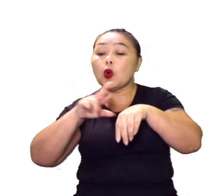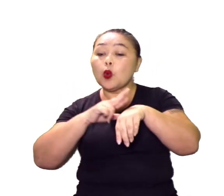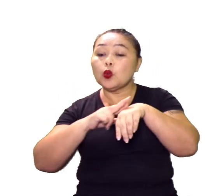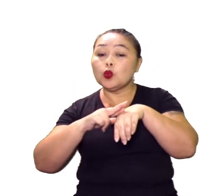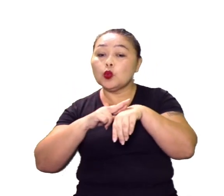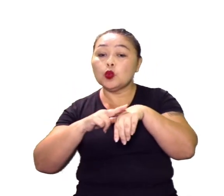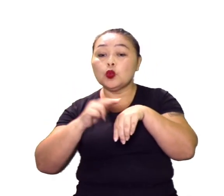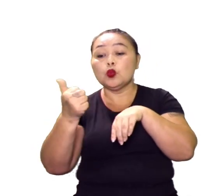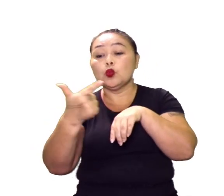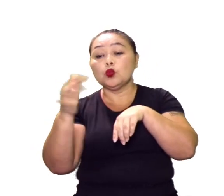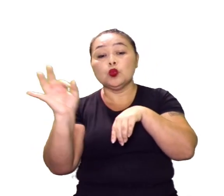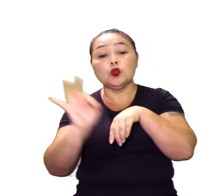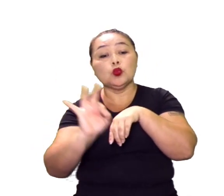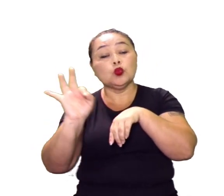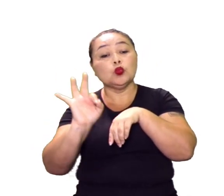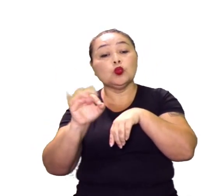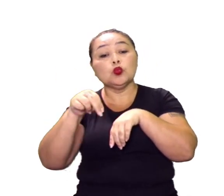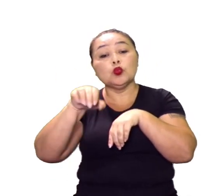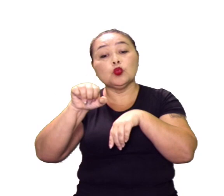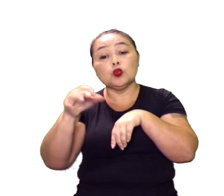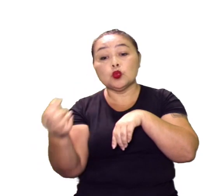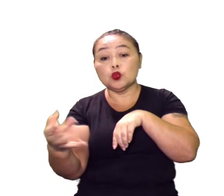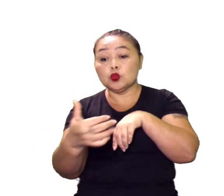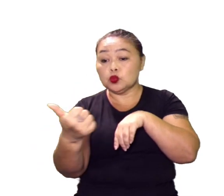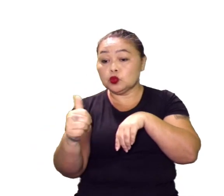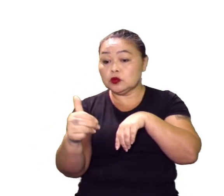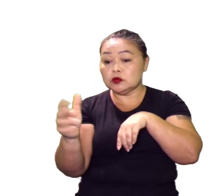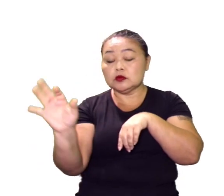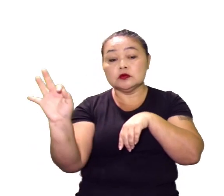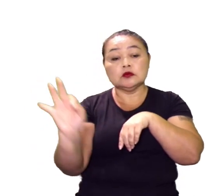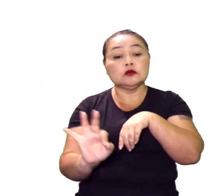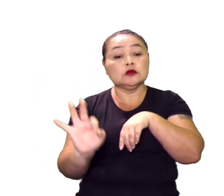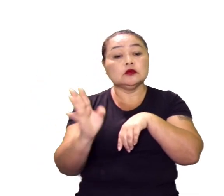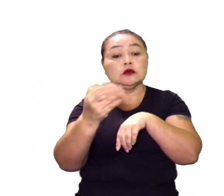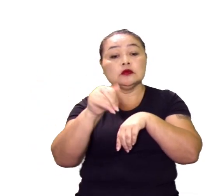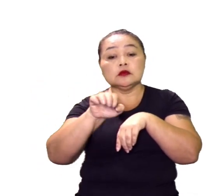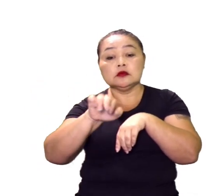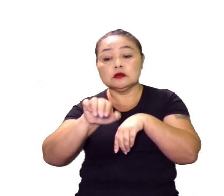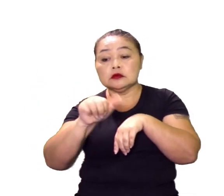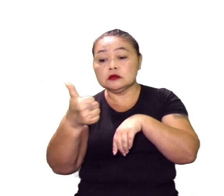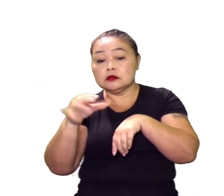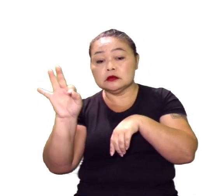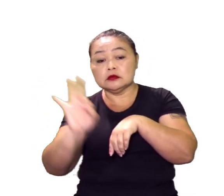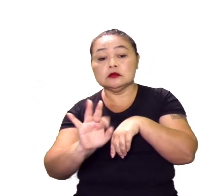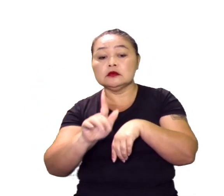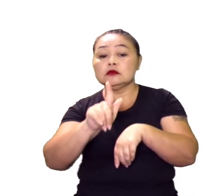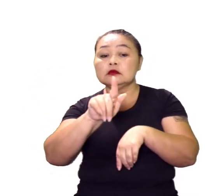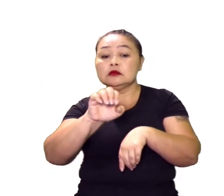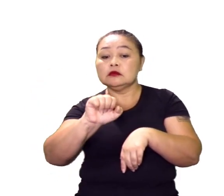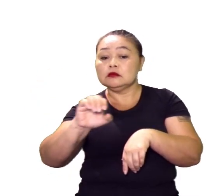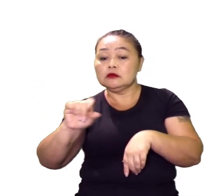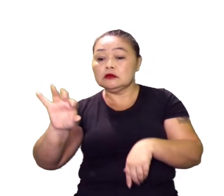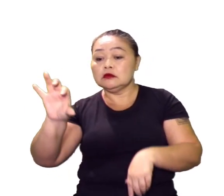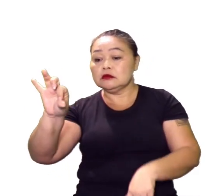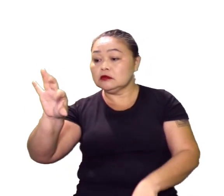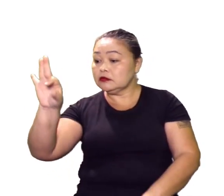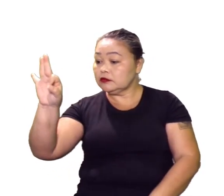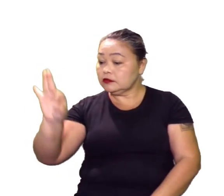roxa, 12%. Neossolo, 11%. Cambissolo, 10%. E o